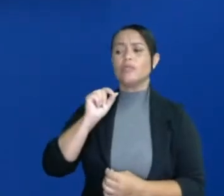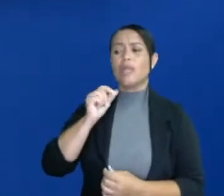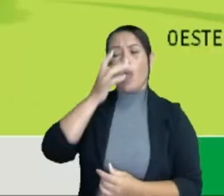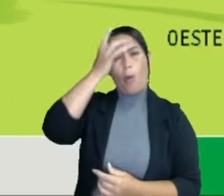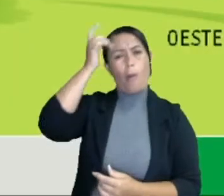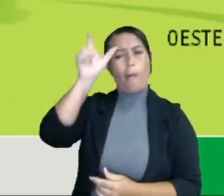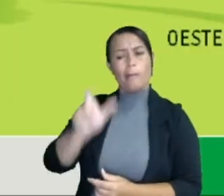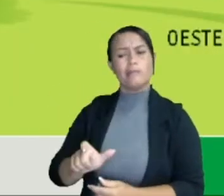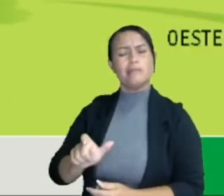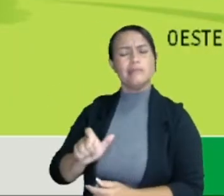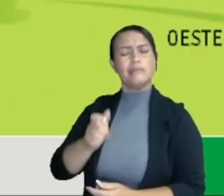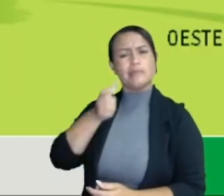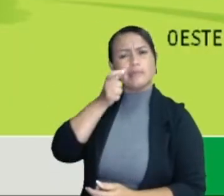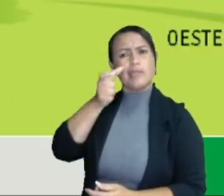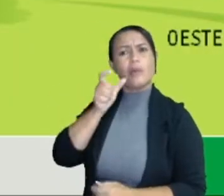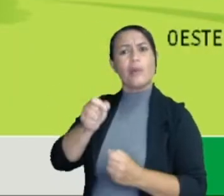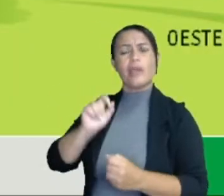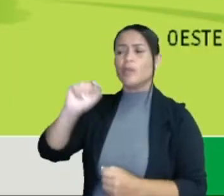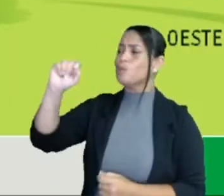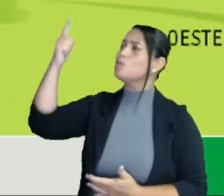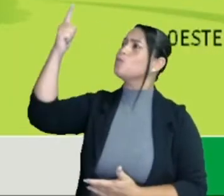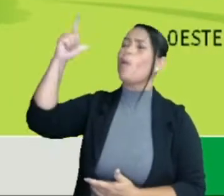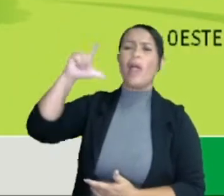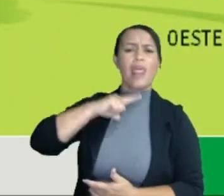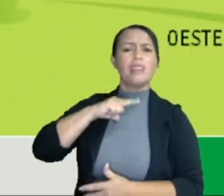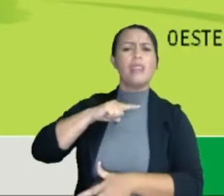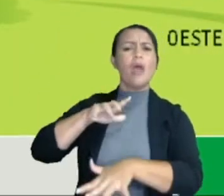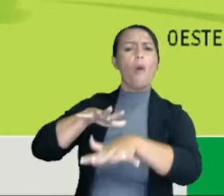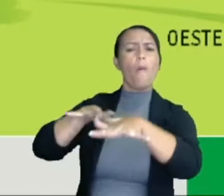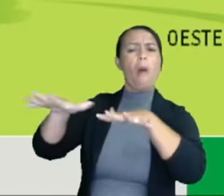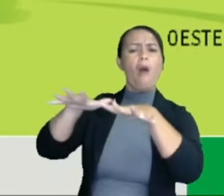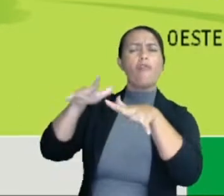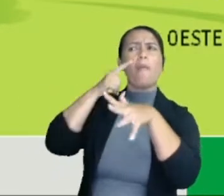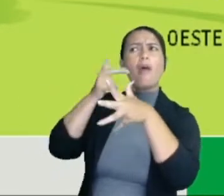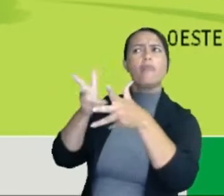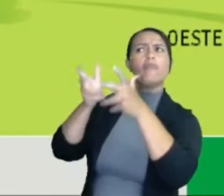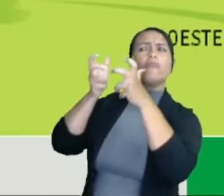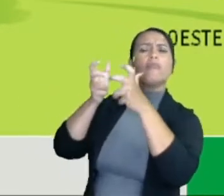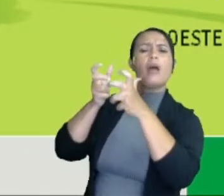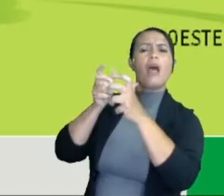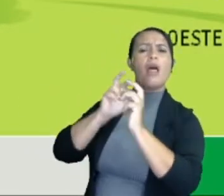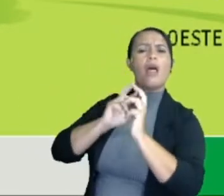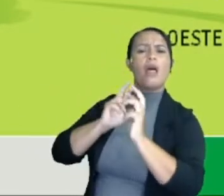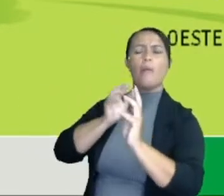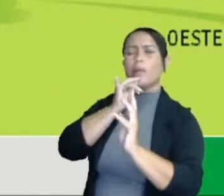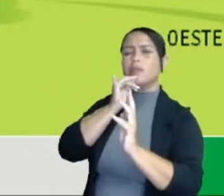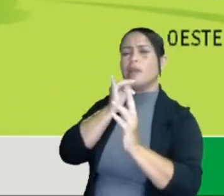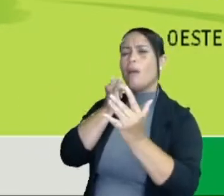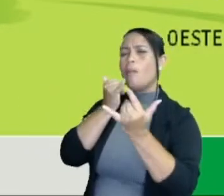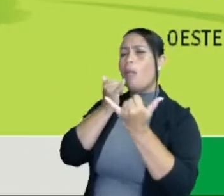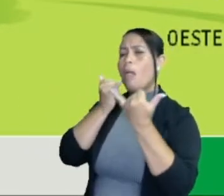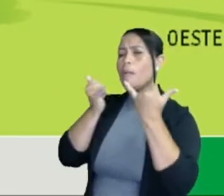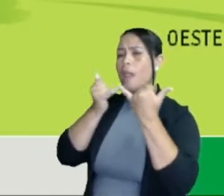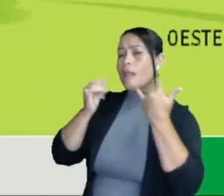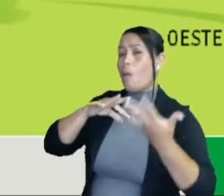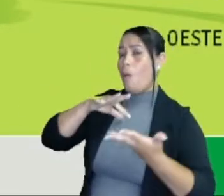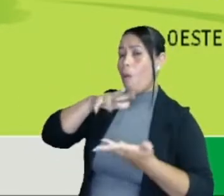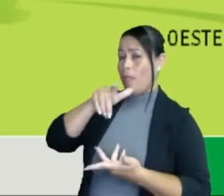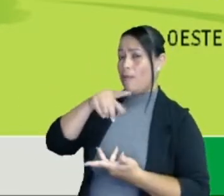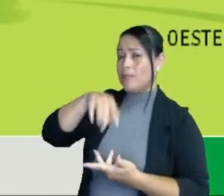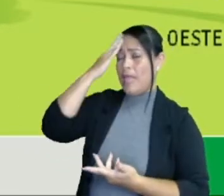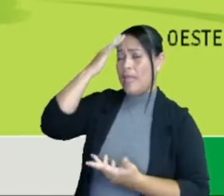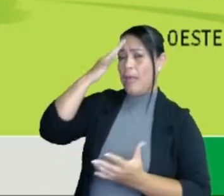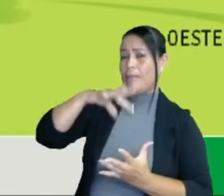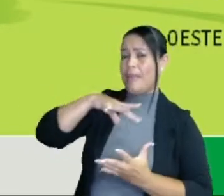situação interessante que é o seguinte, o Sol ele realiza um movimento aparente em relação à Terra. Como assim aparente? A gente sabe que a Terra